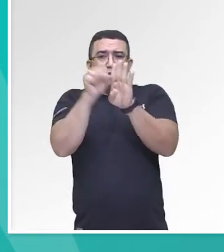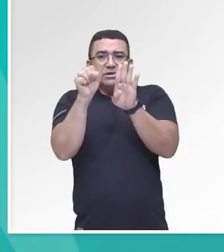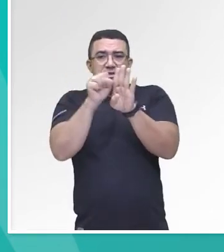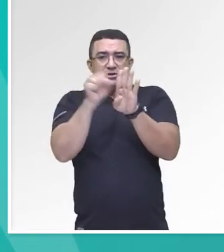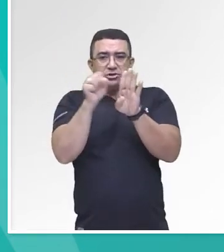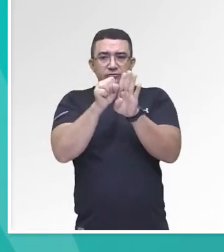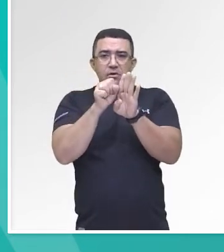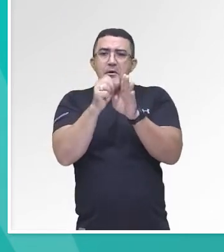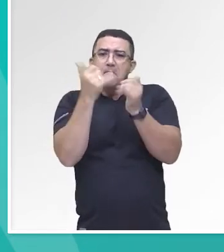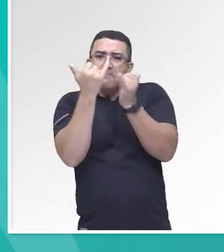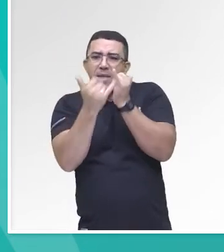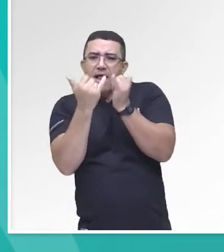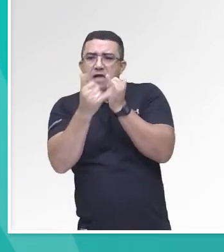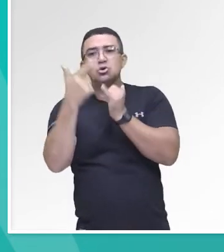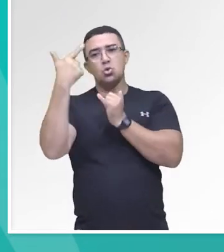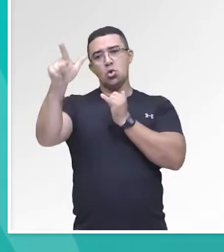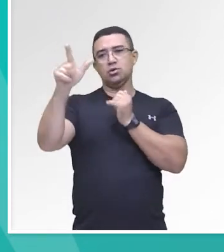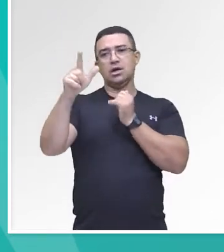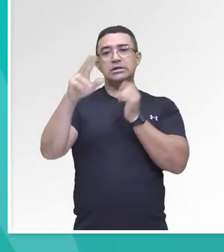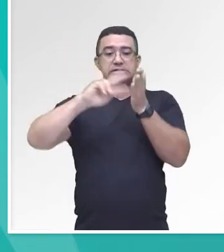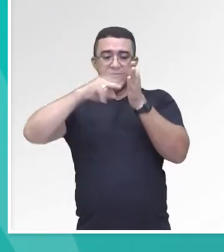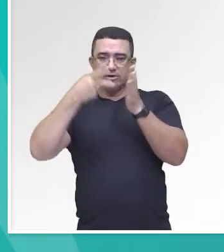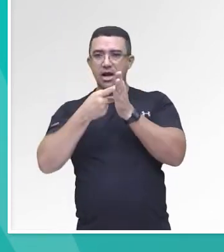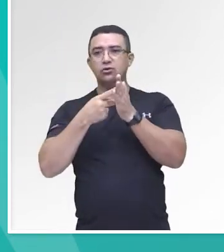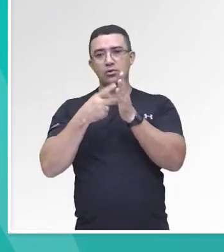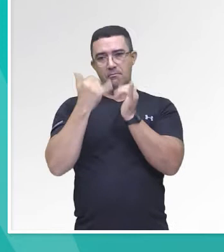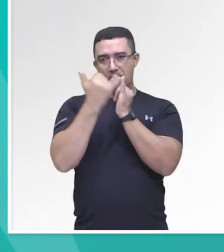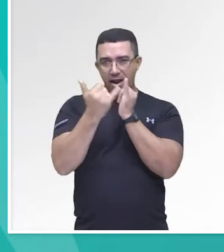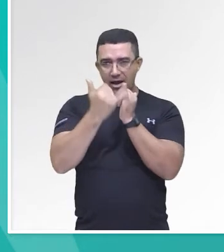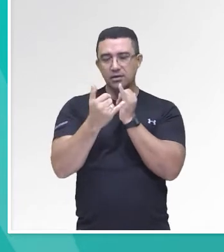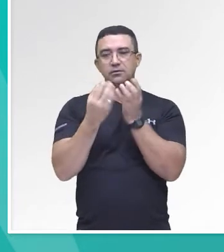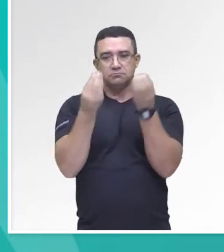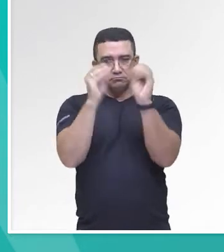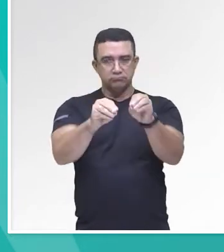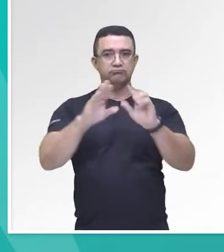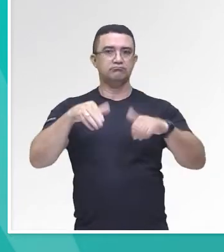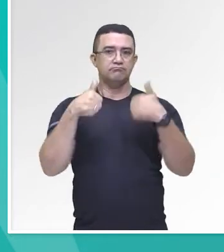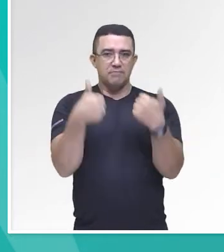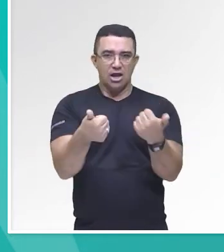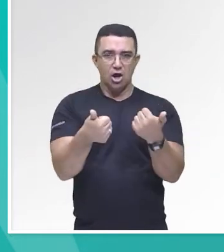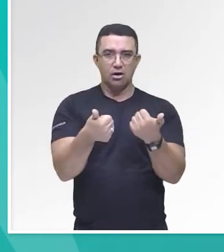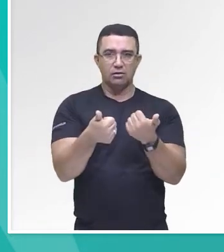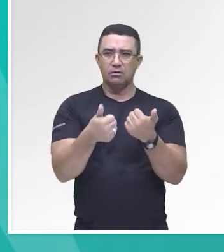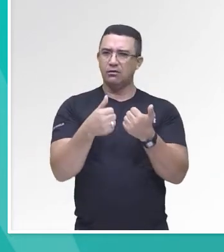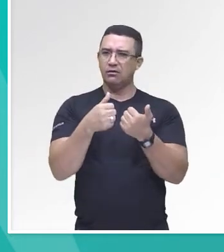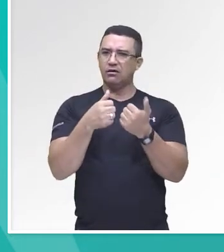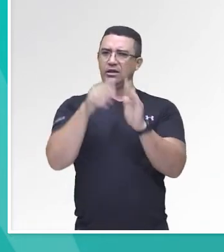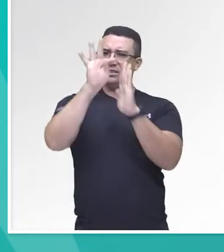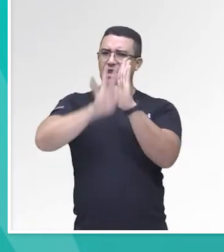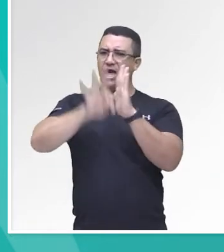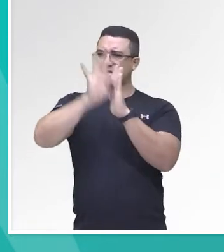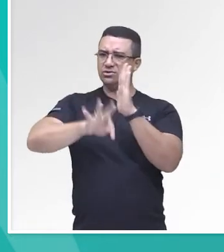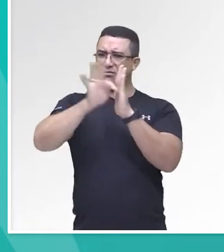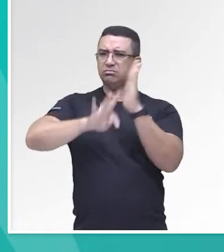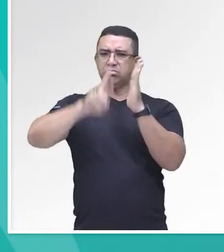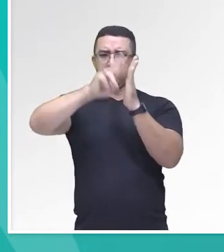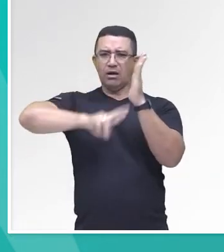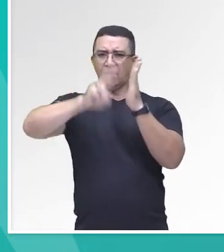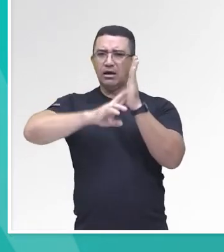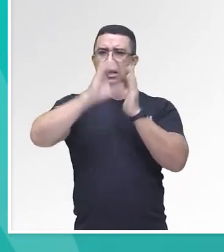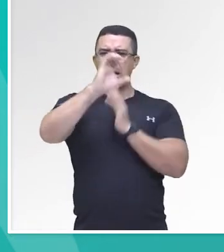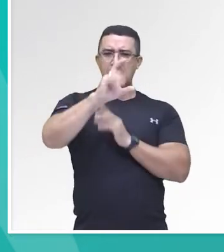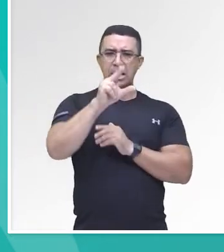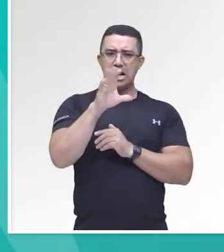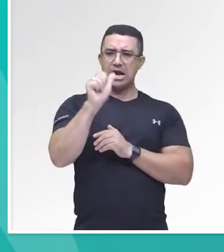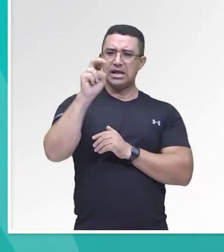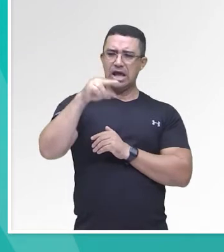contexto, né? Então, eis aqui, já no meu parágrafo de tese, duas situações em que eu observo um processo